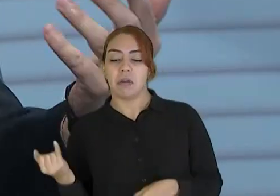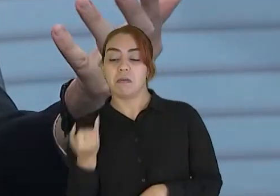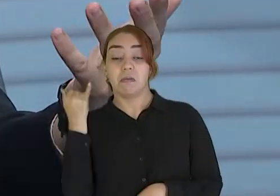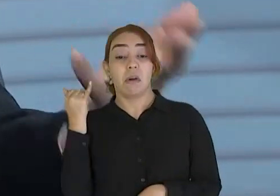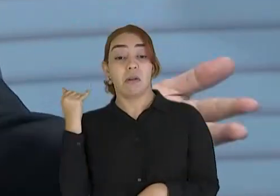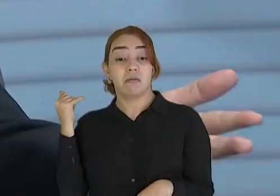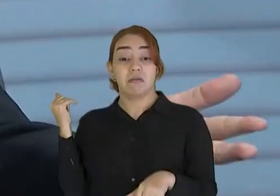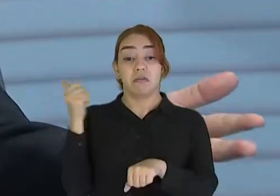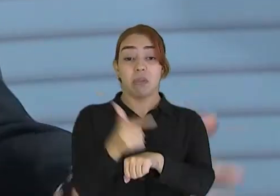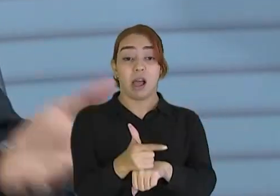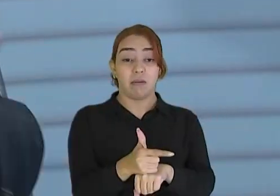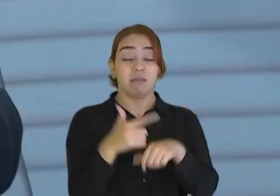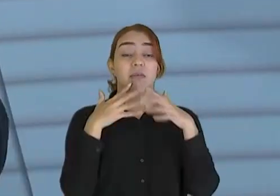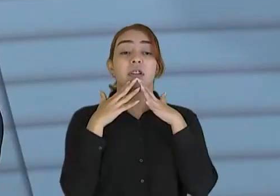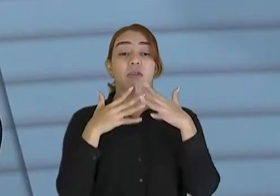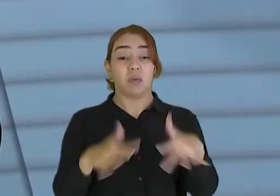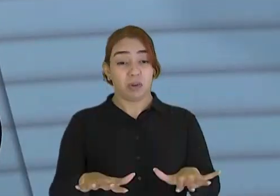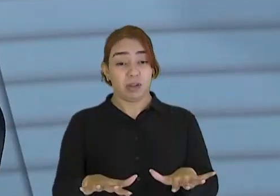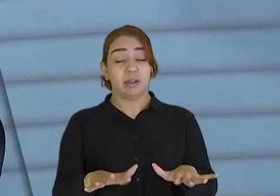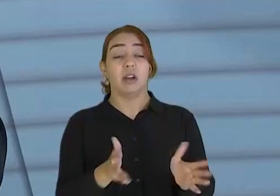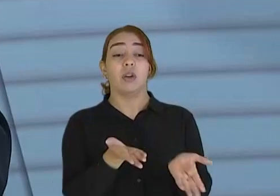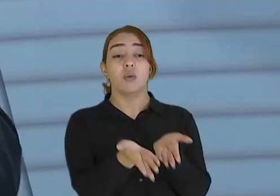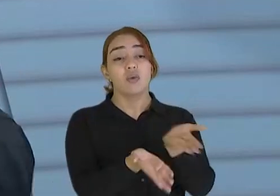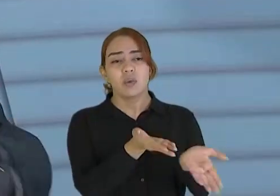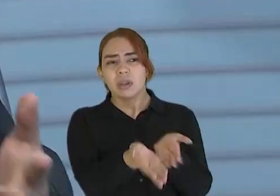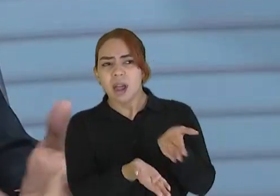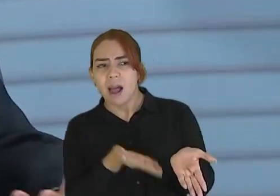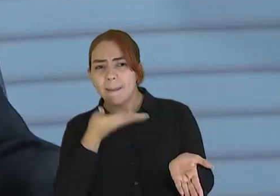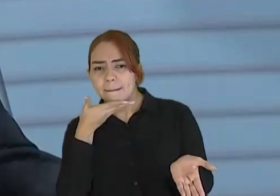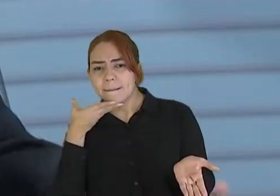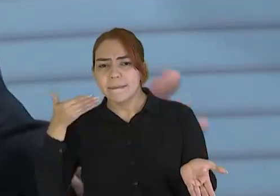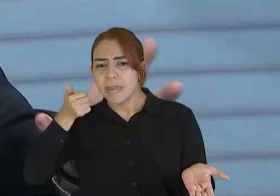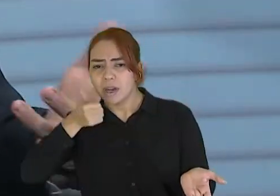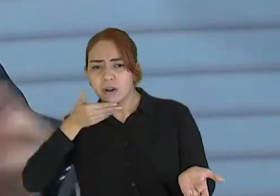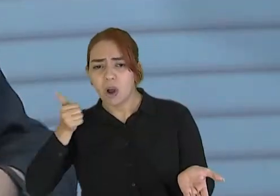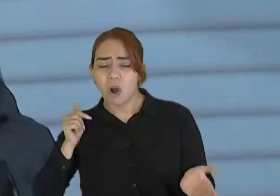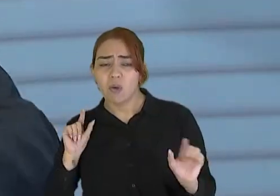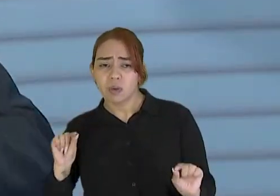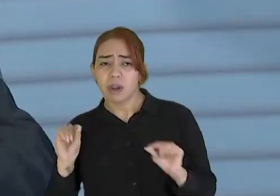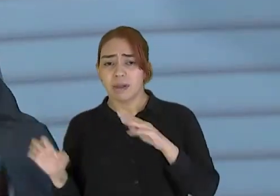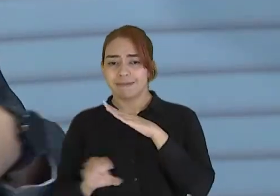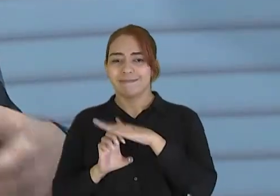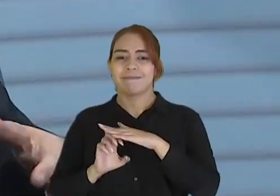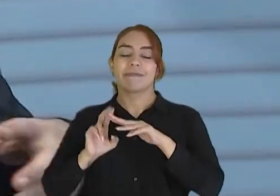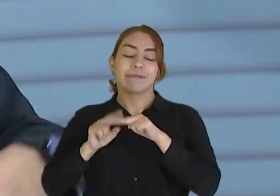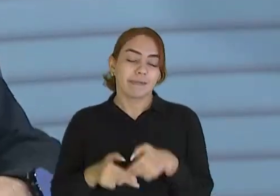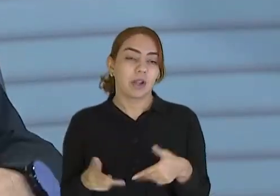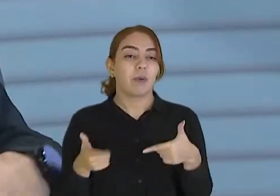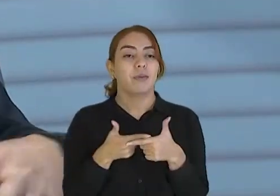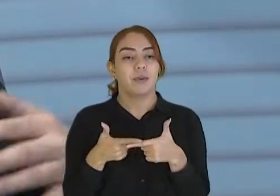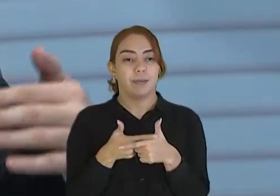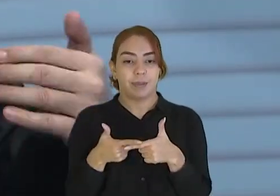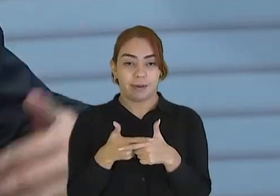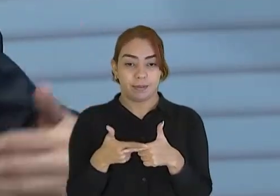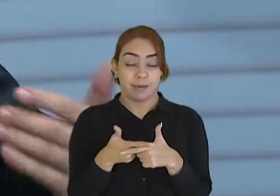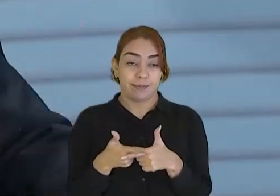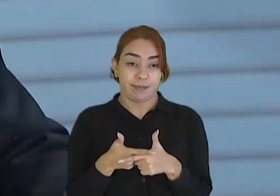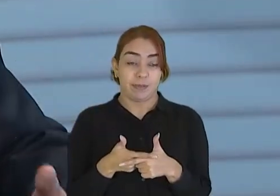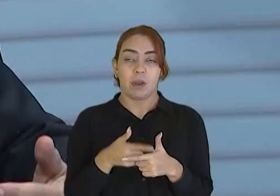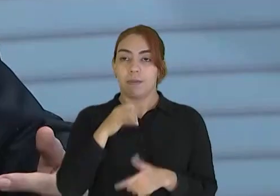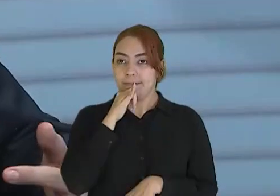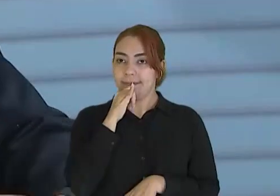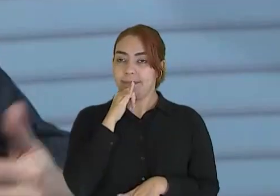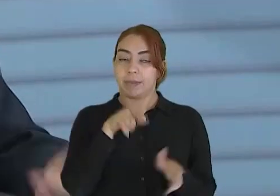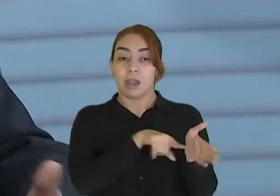tão forte quanto a preservação do meio ambiente. E aí acontecem os grandes problemas, os grandes entraves. Ou seja, os